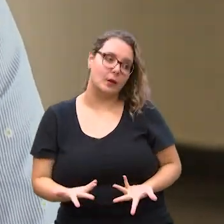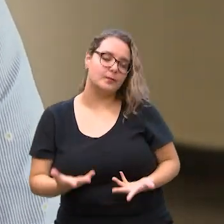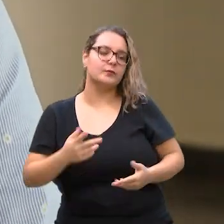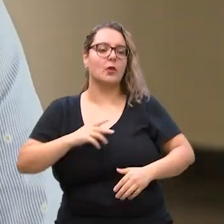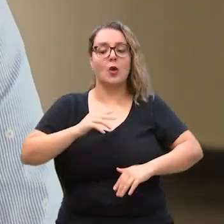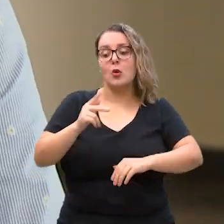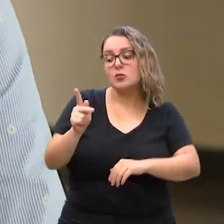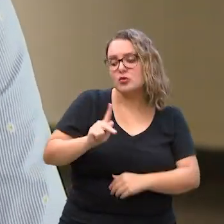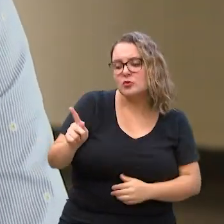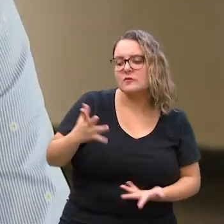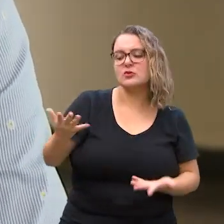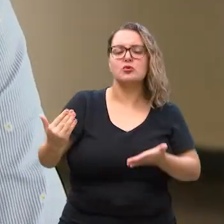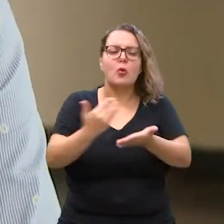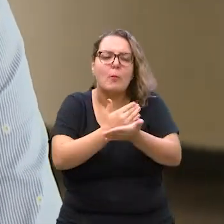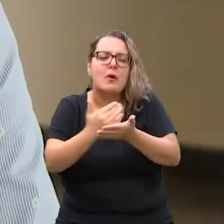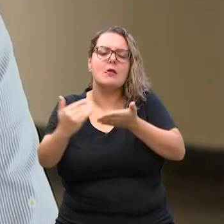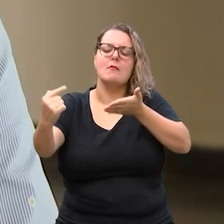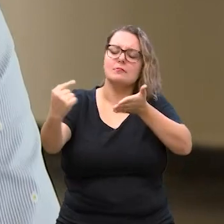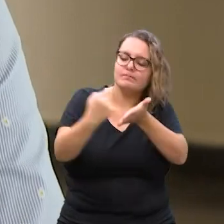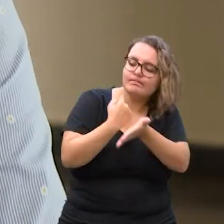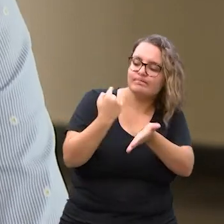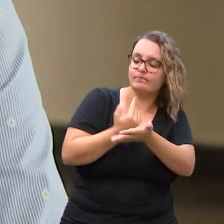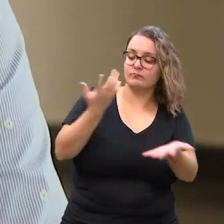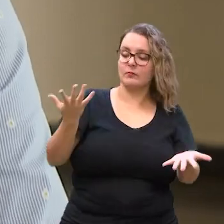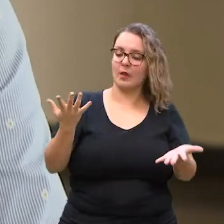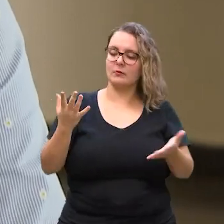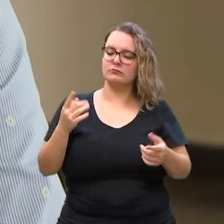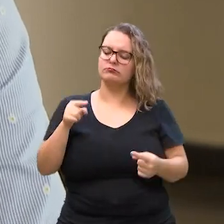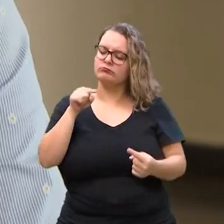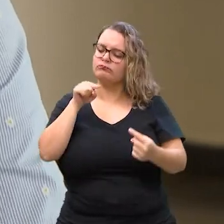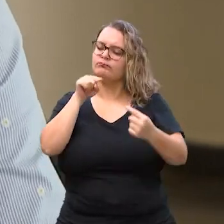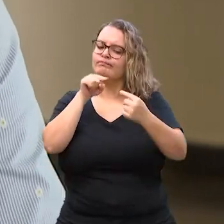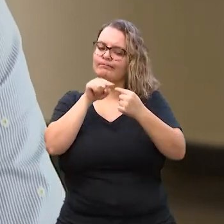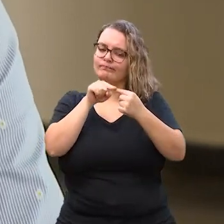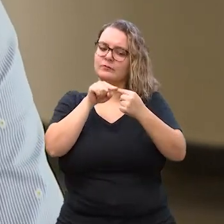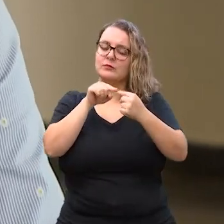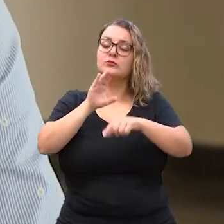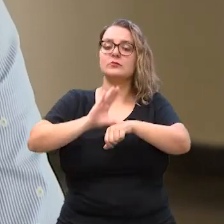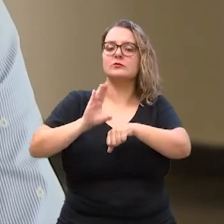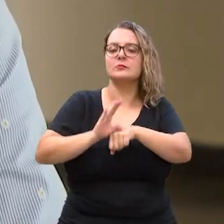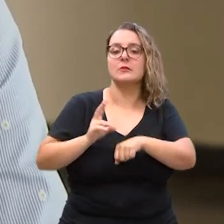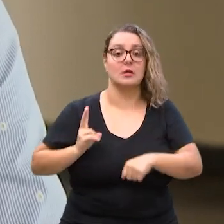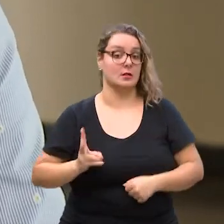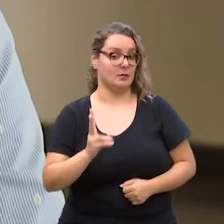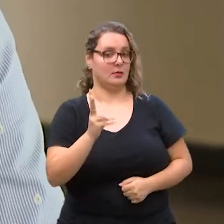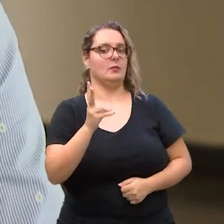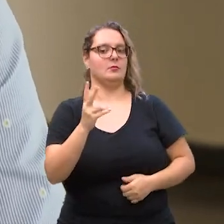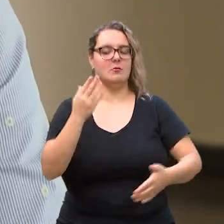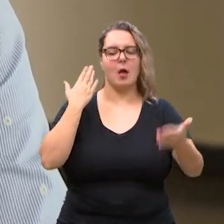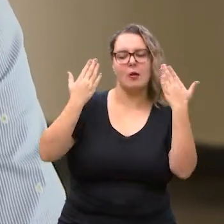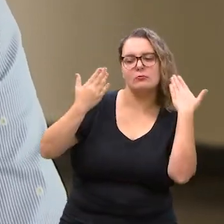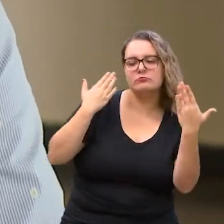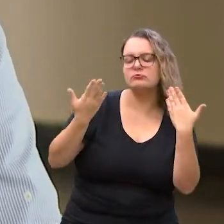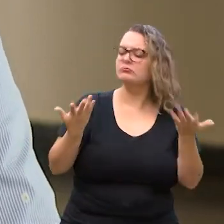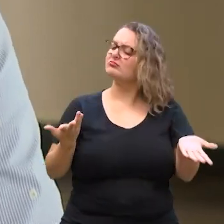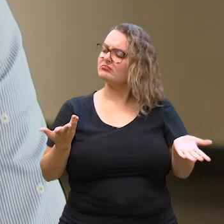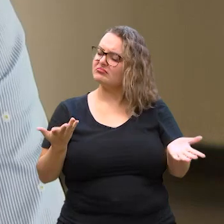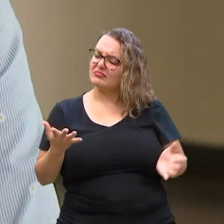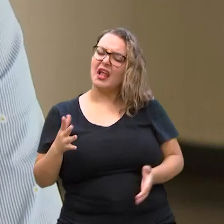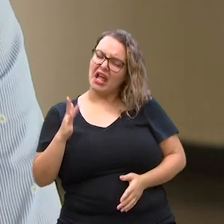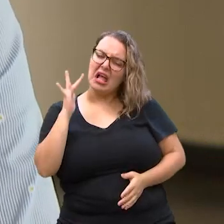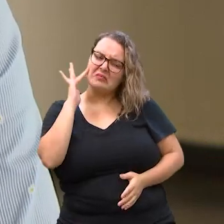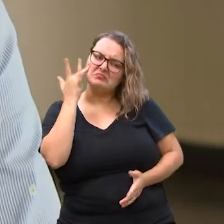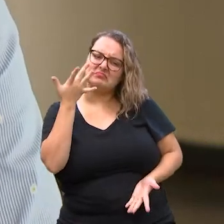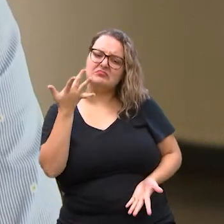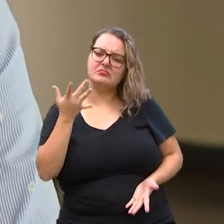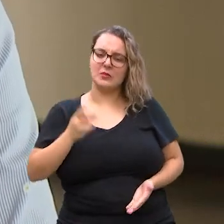começam a perguntar, e aí, no primeiro momento, eu me identifiquei com o curso, sempre quis estudar bastante a psicologia, eu falei, acho que é isso, e